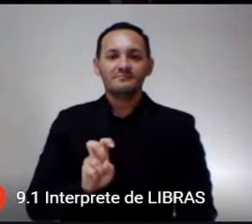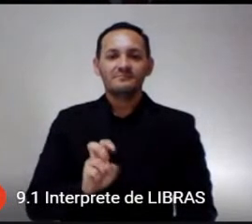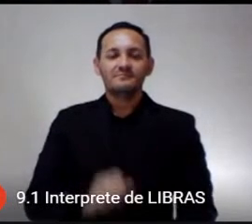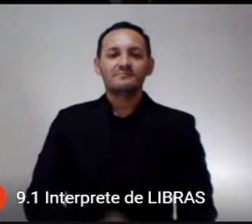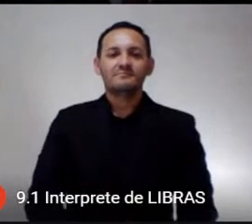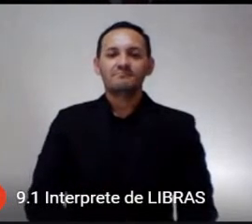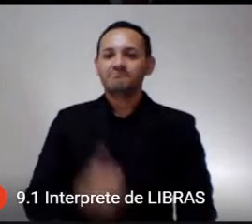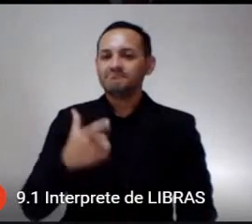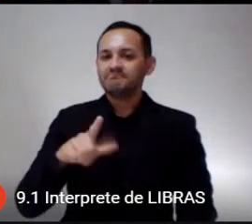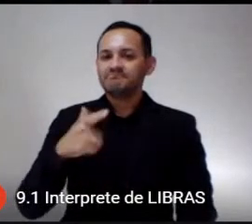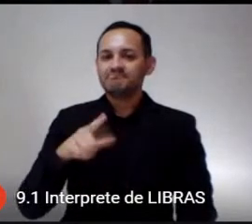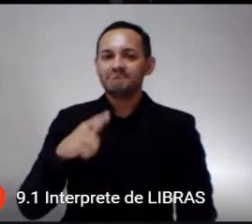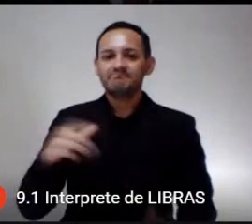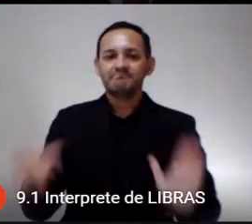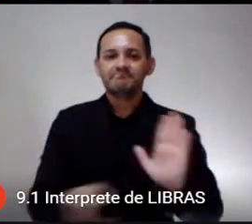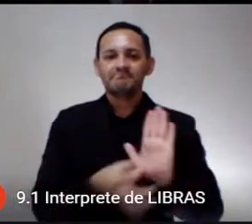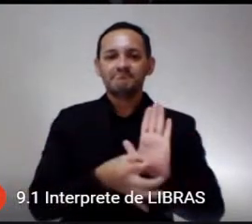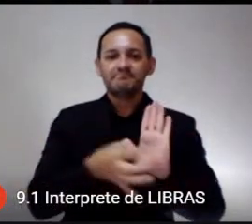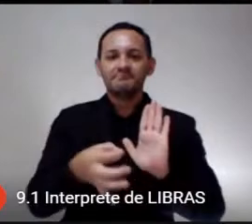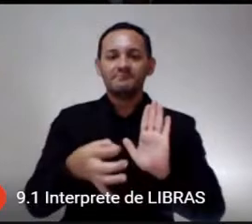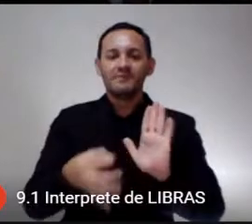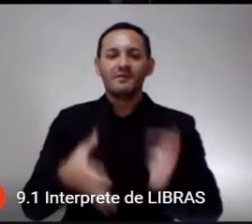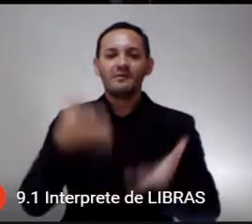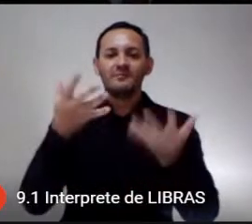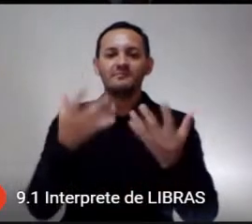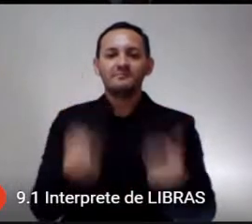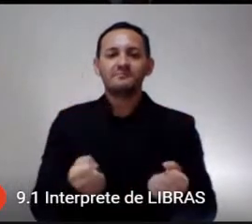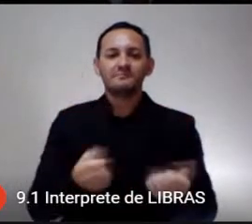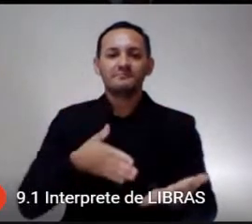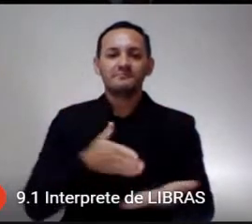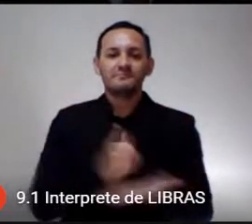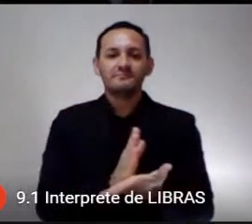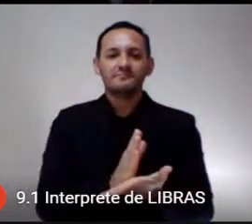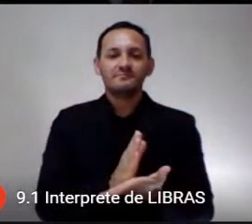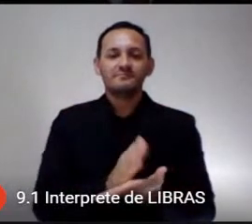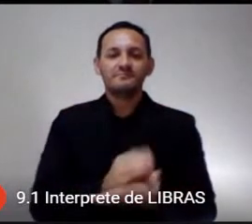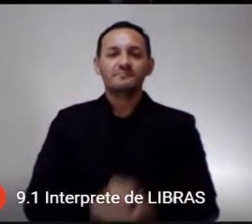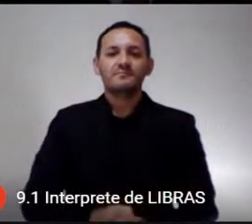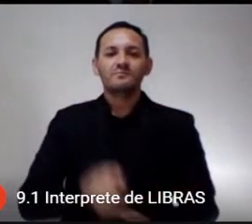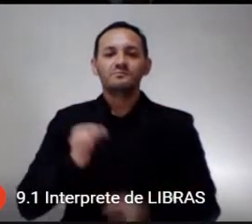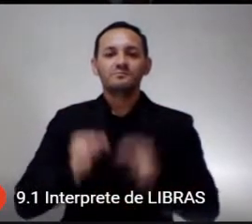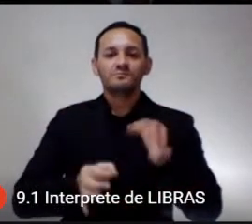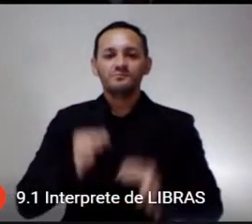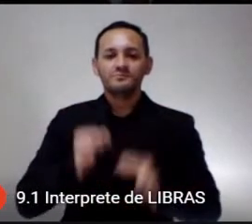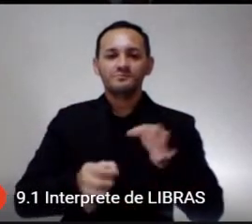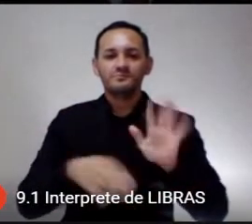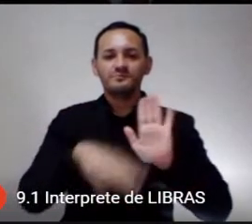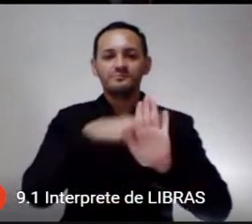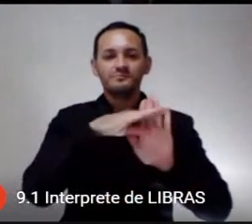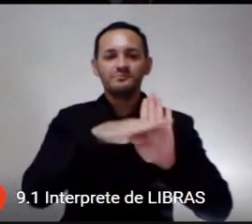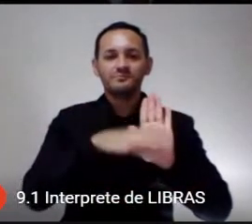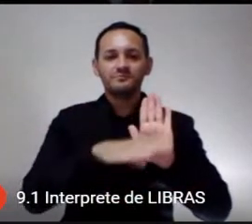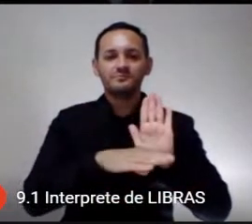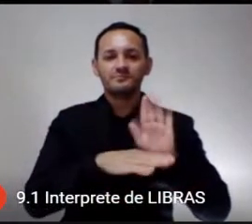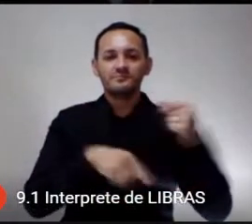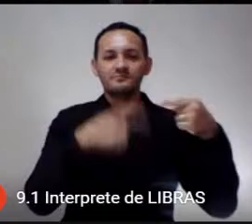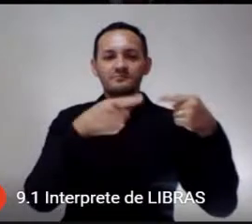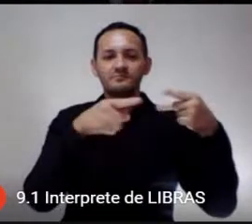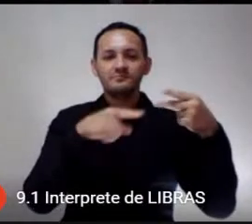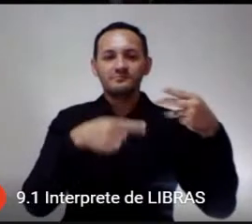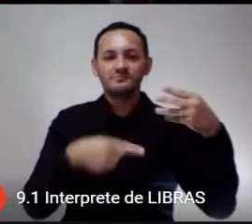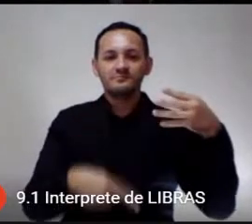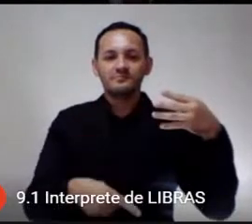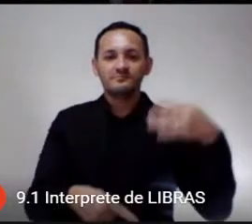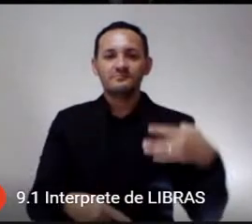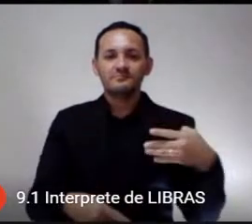Não havendo observação, eu a declaro aprovada. Passaremos ao julgamento dos feitos constantes da pauta.